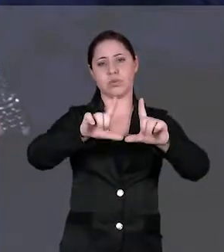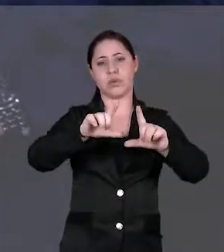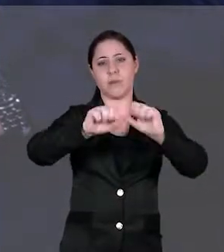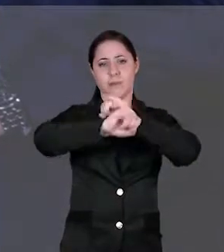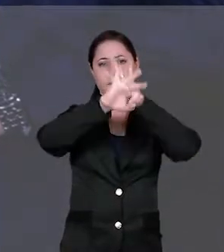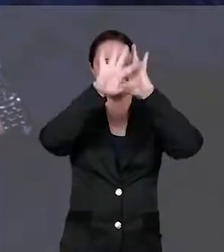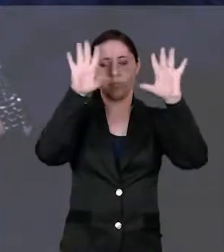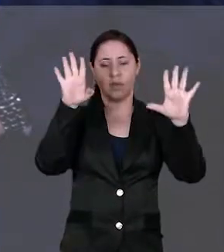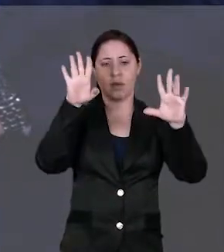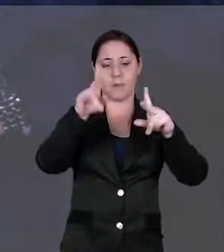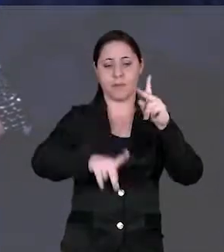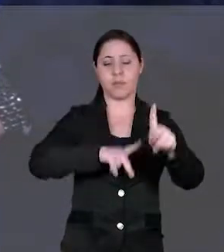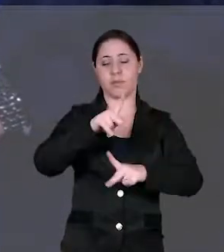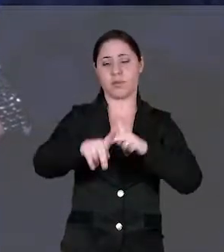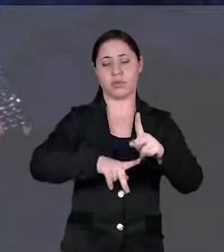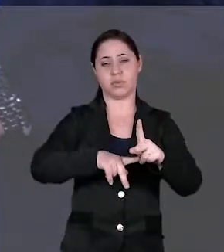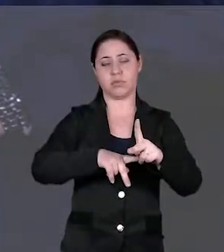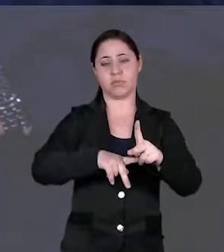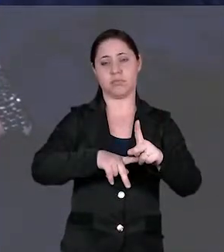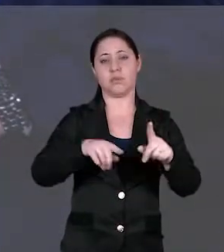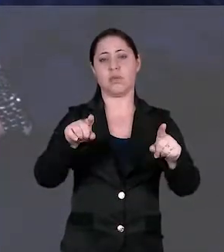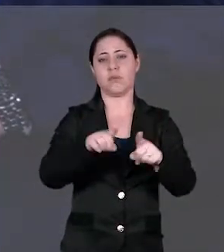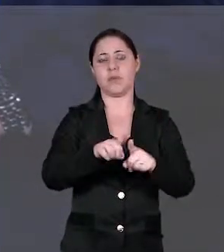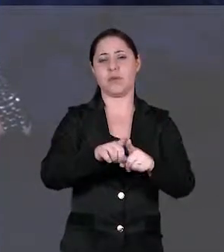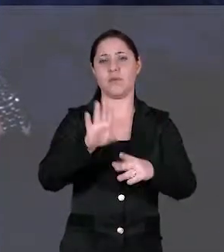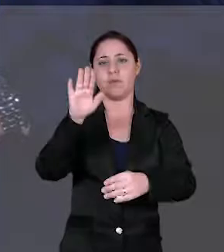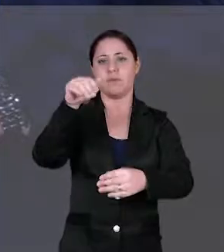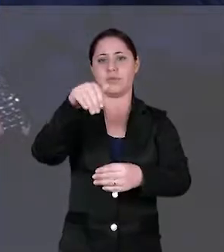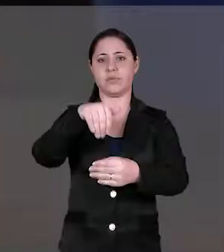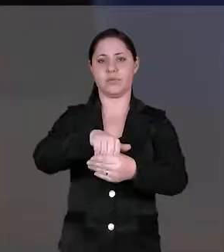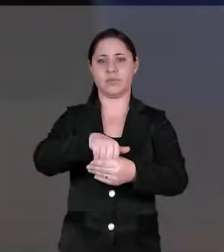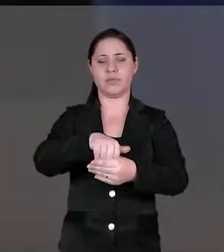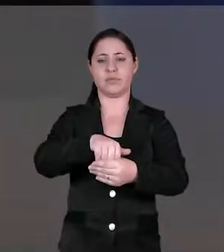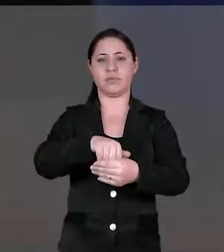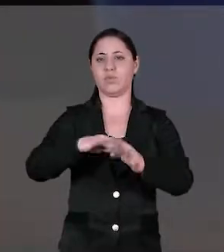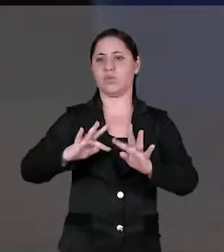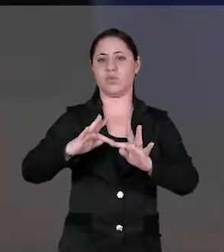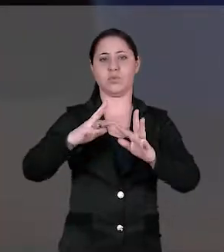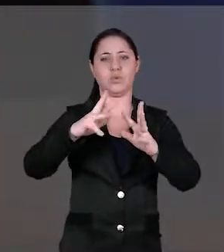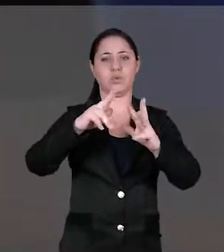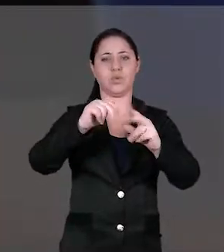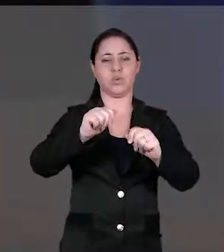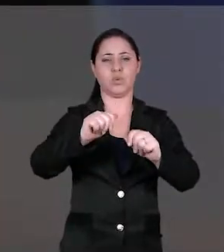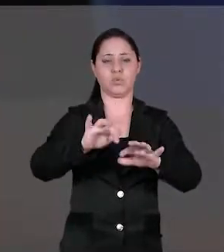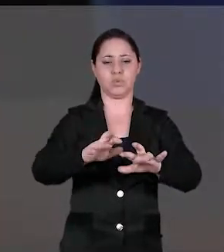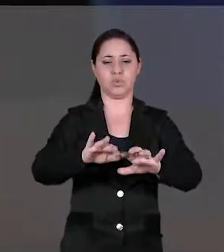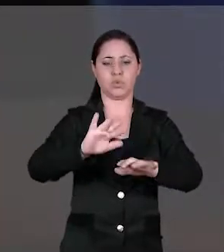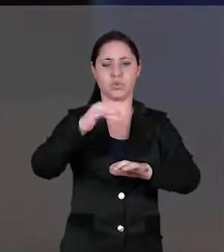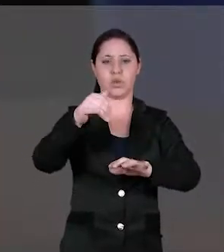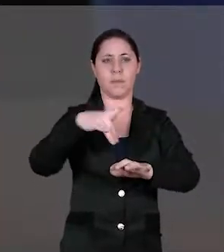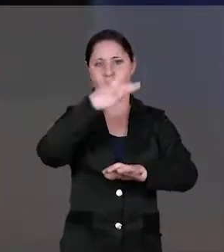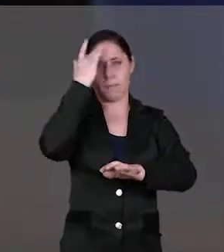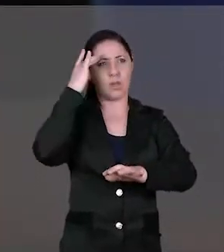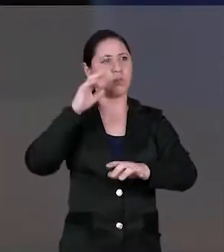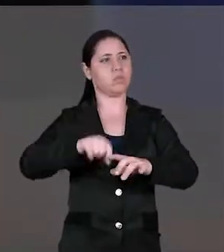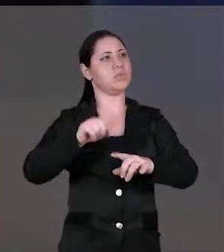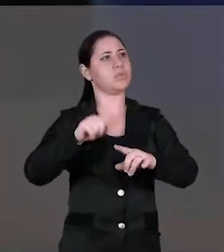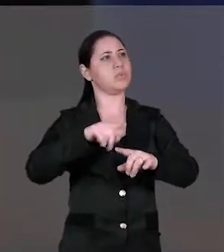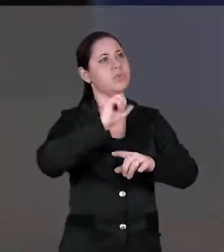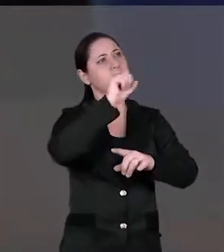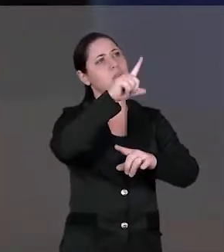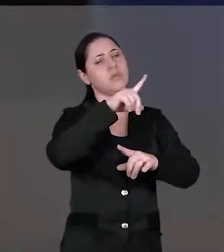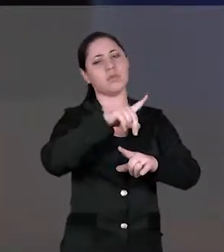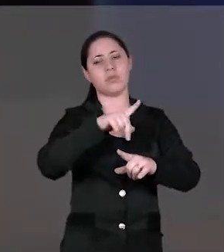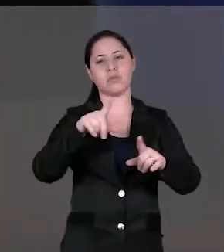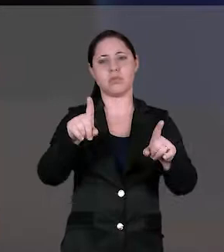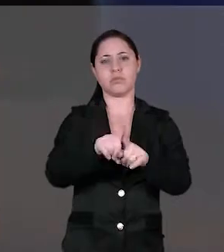toda a transmissão e tal, fica mais transparente ao cidadão. As votações, né, que são todas ali